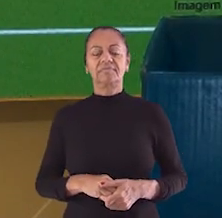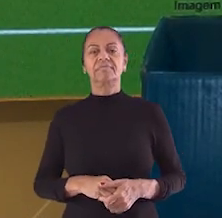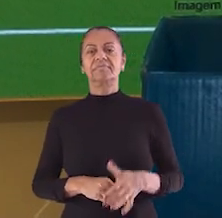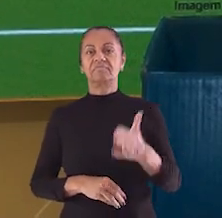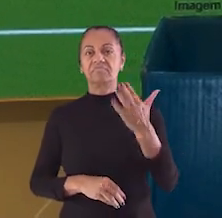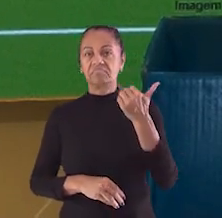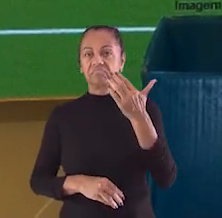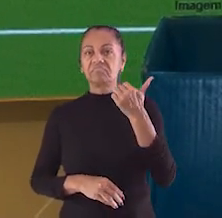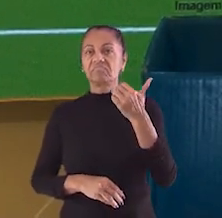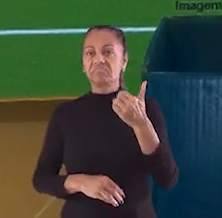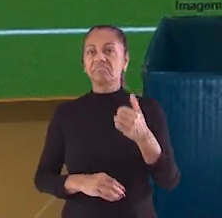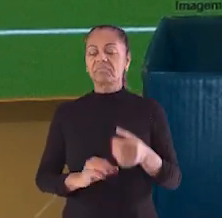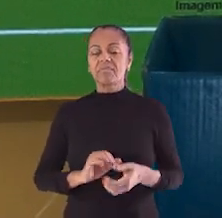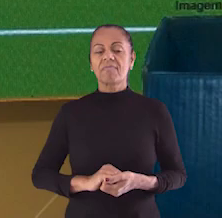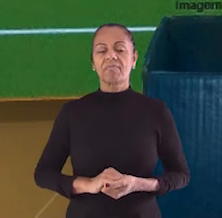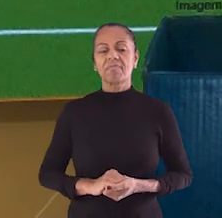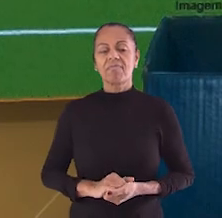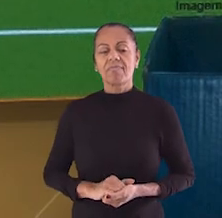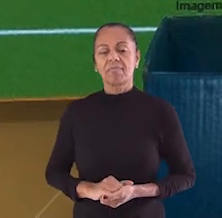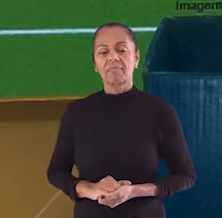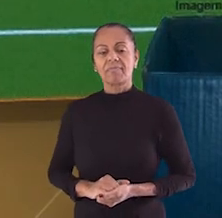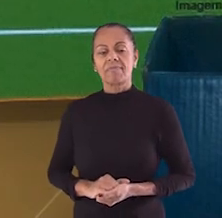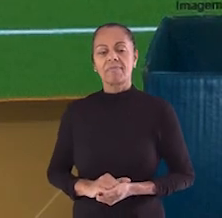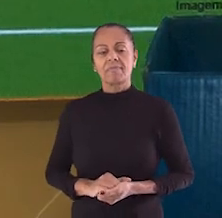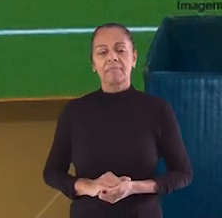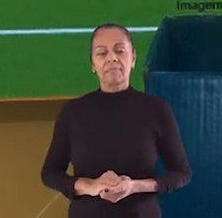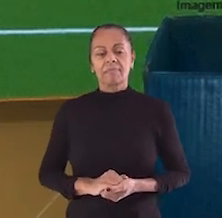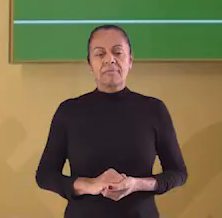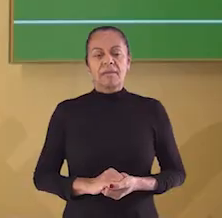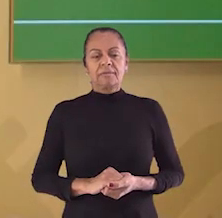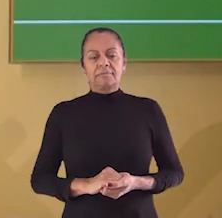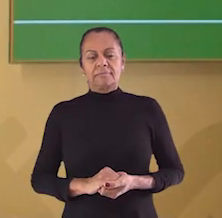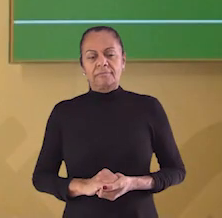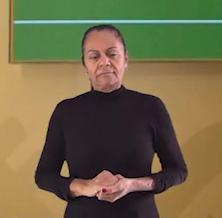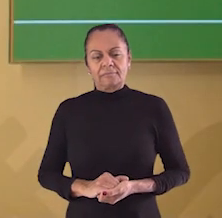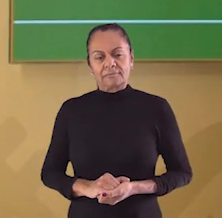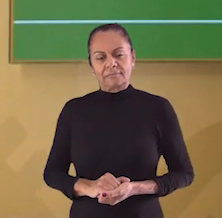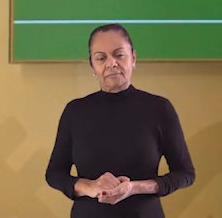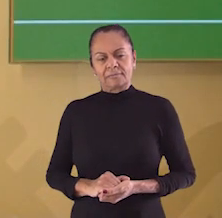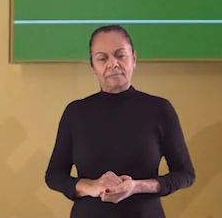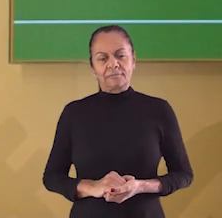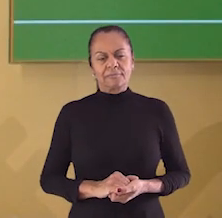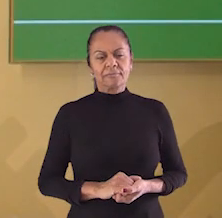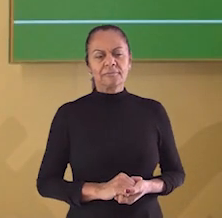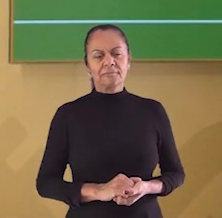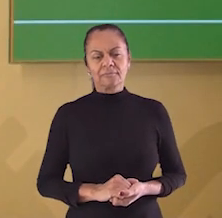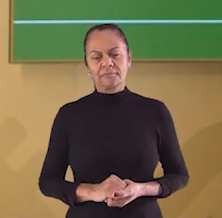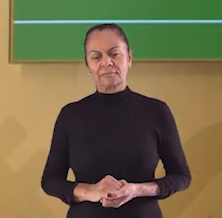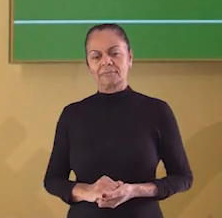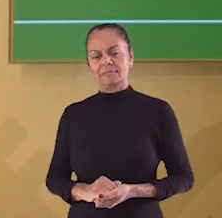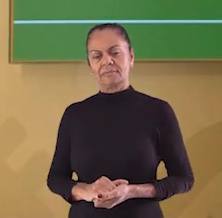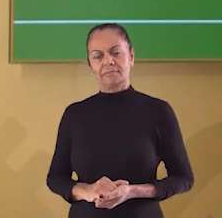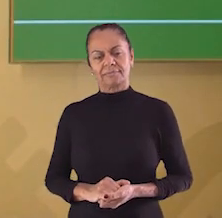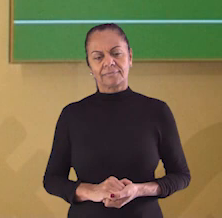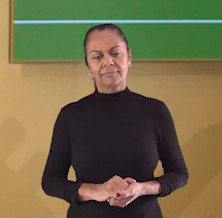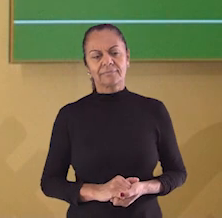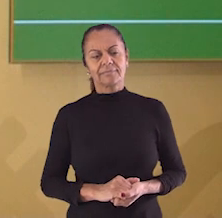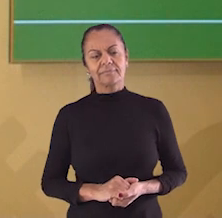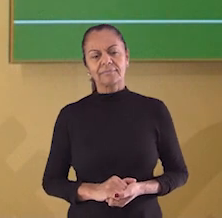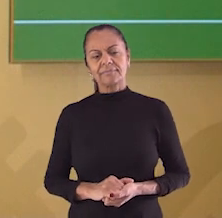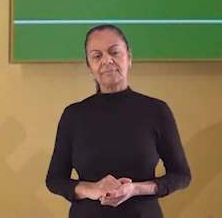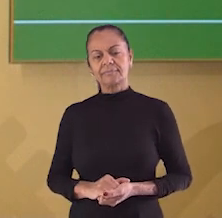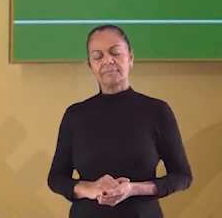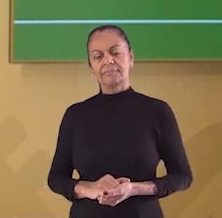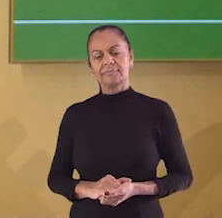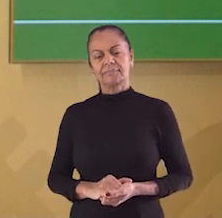O macarrão, que também é um alimento que a gente consome bastante, né? Então, ele vem junto com o Pão.